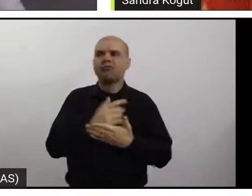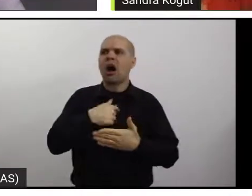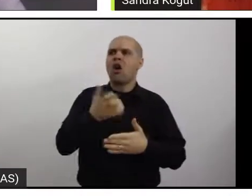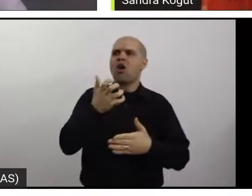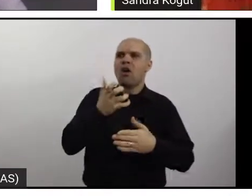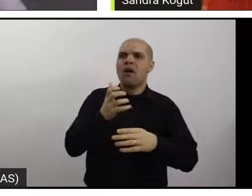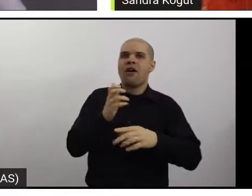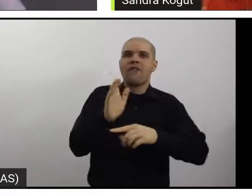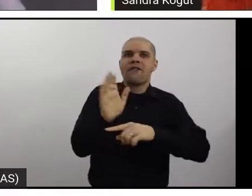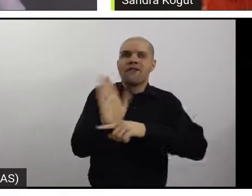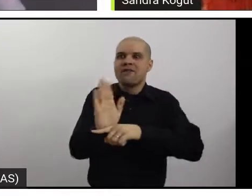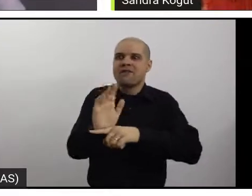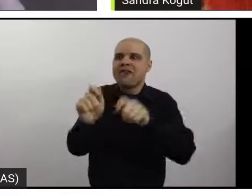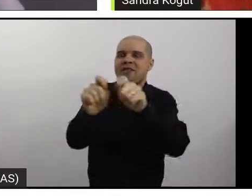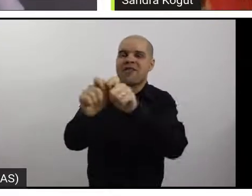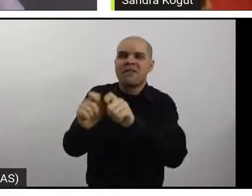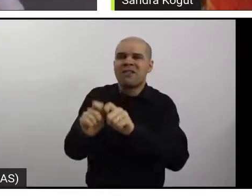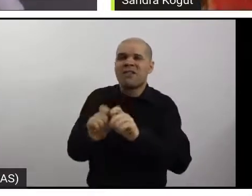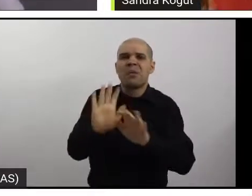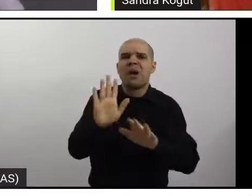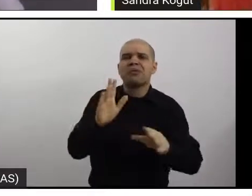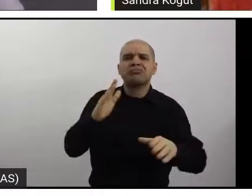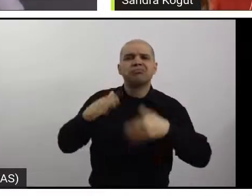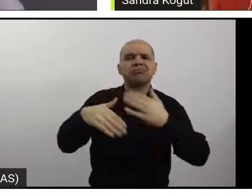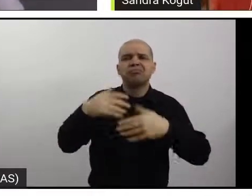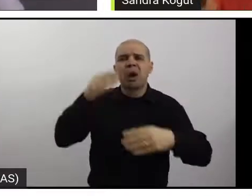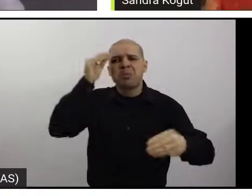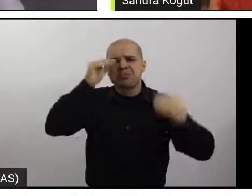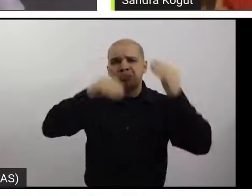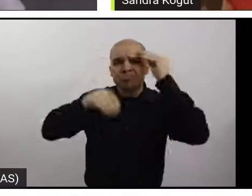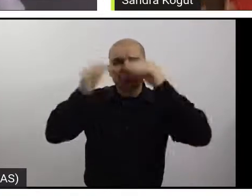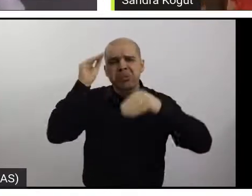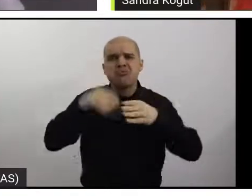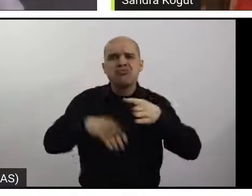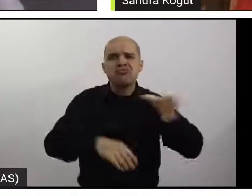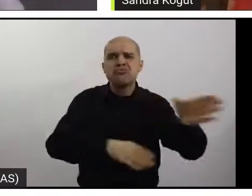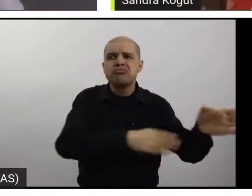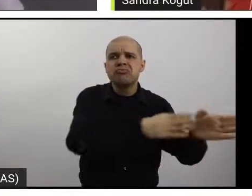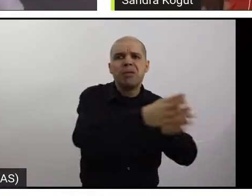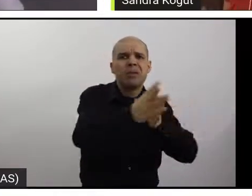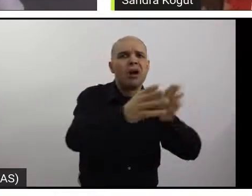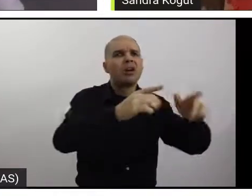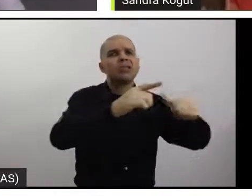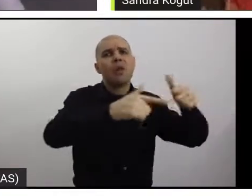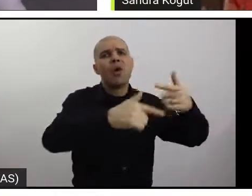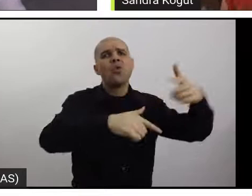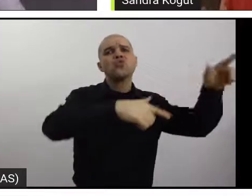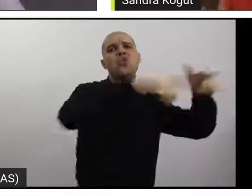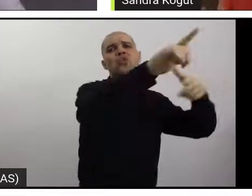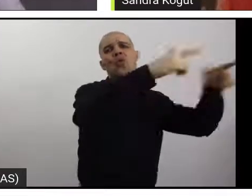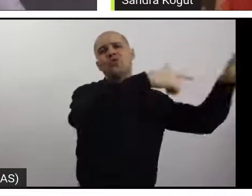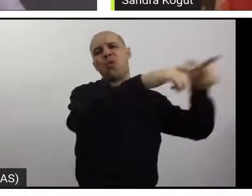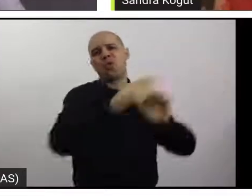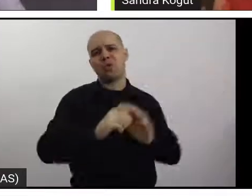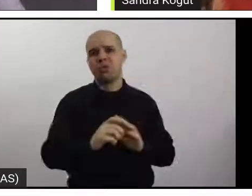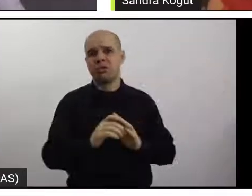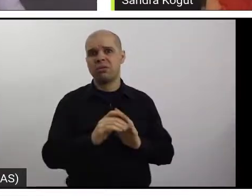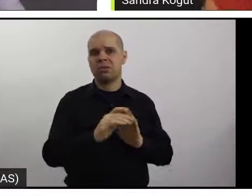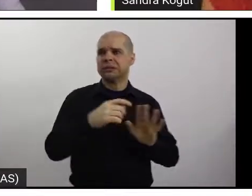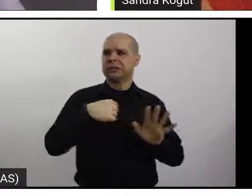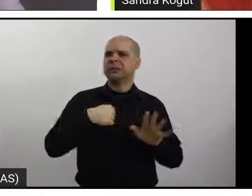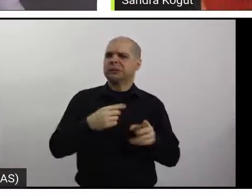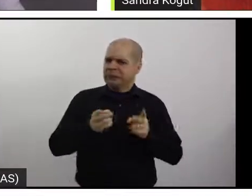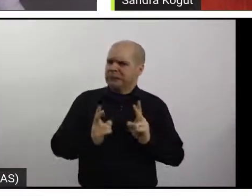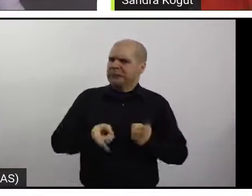Não ficou na videoarte. Então, é bem curioso isso. Agora... Esse negócio